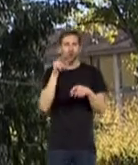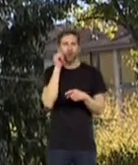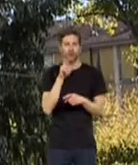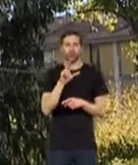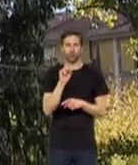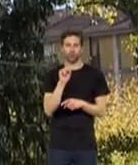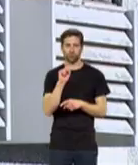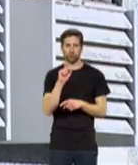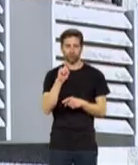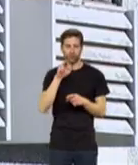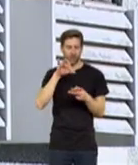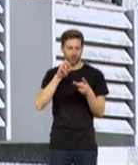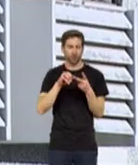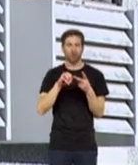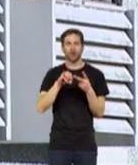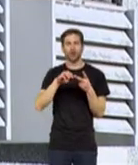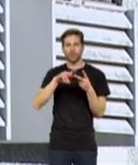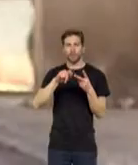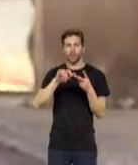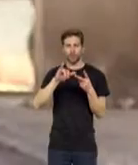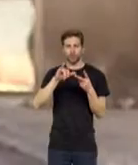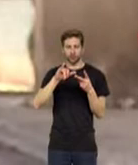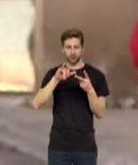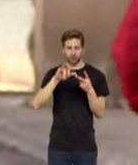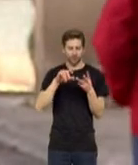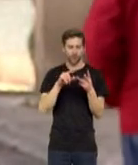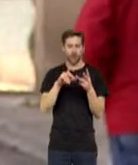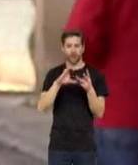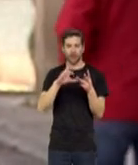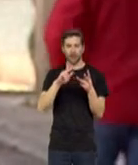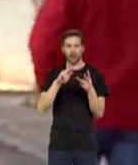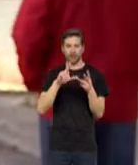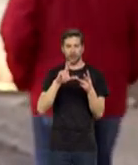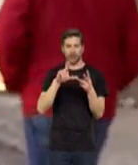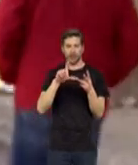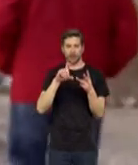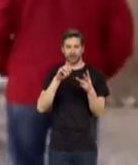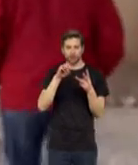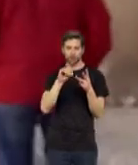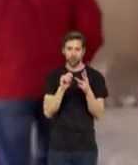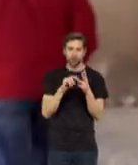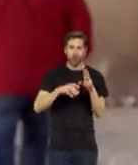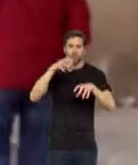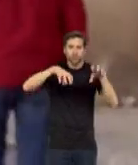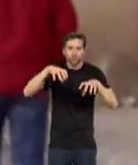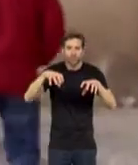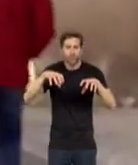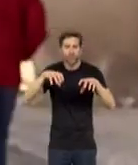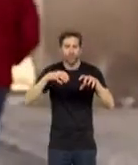Alvarez, Meli Matos e Carlos Almeida. Quando este bairro começa, já existia